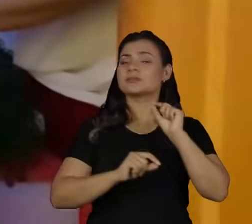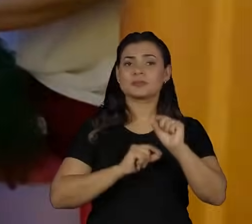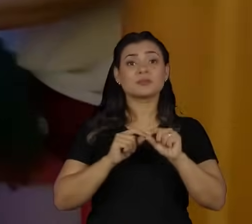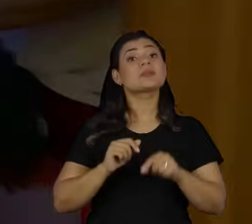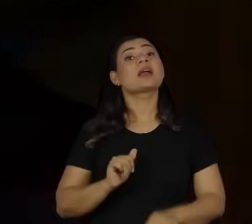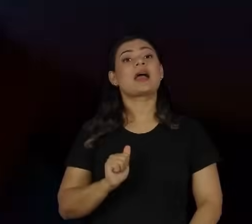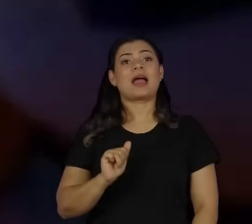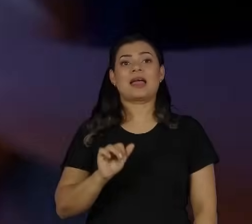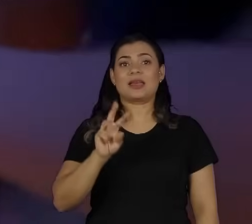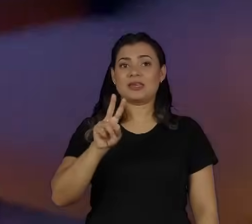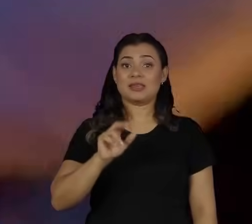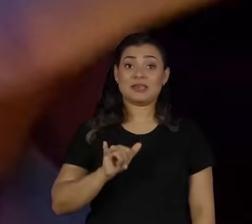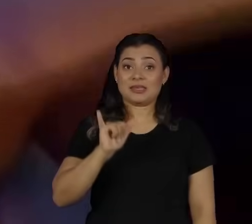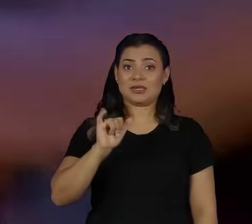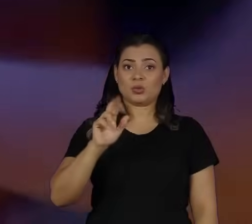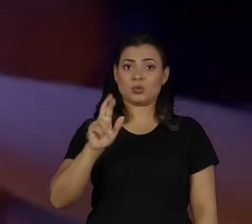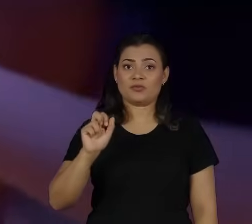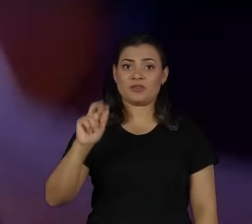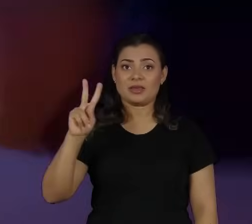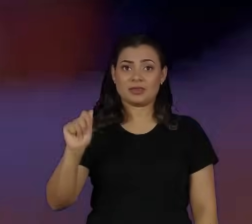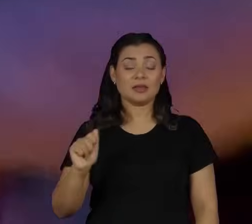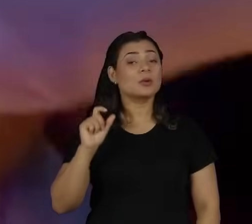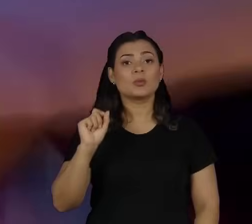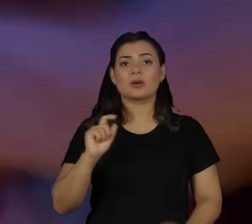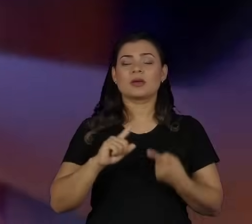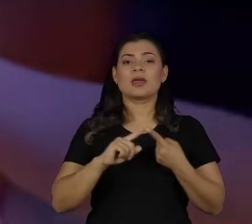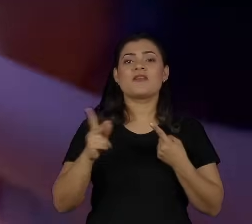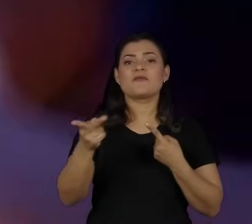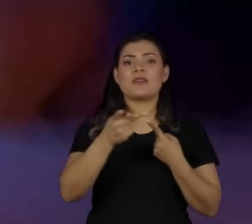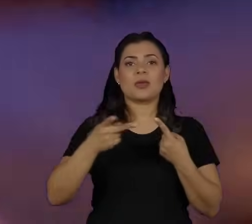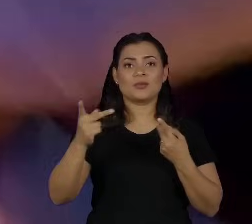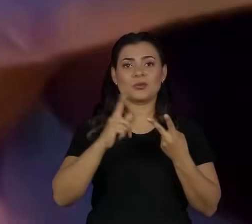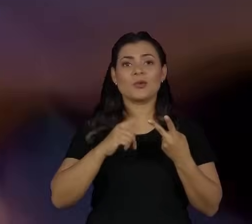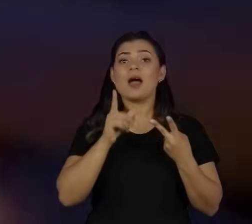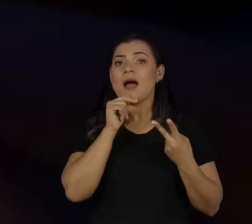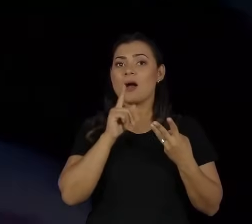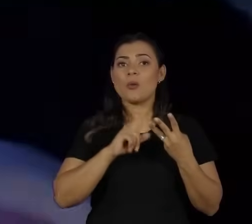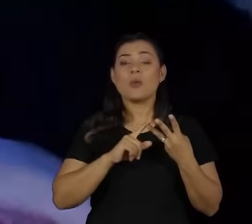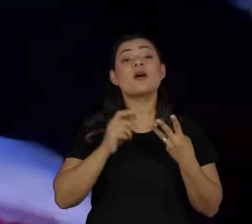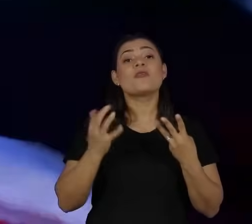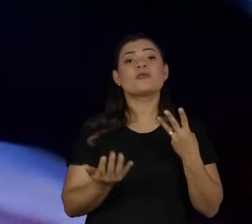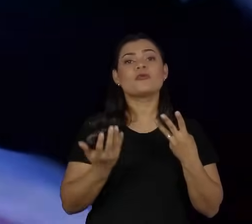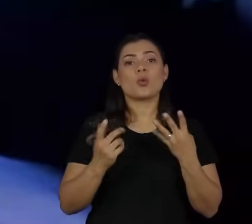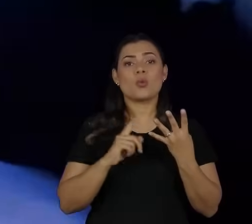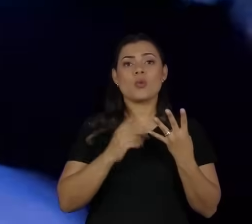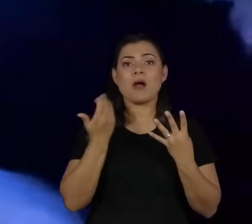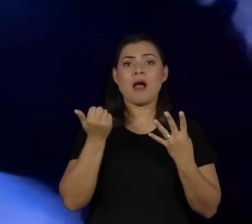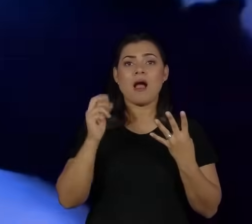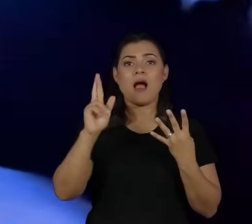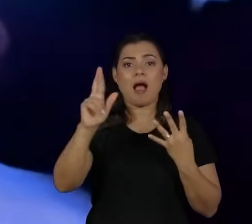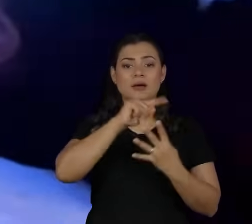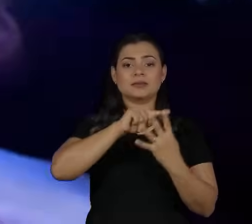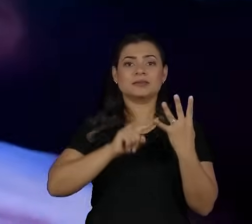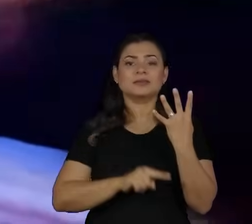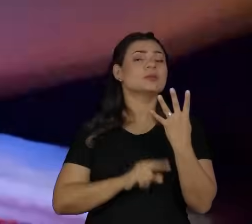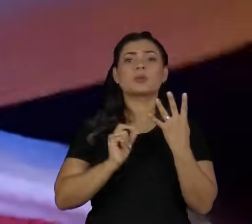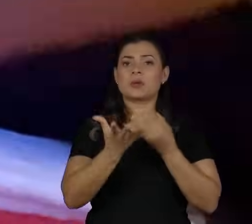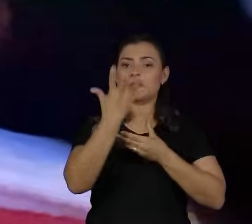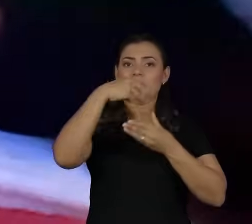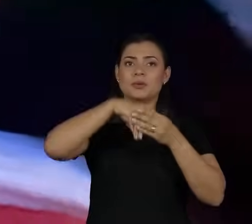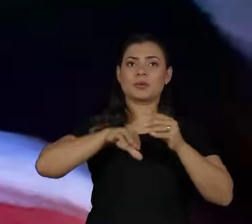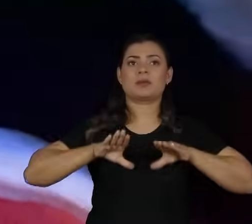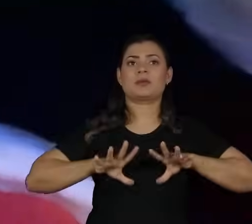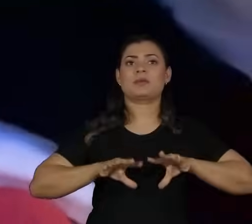dos 5 elementos, que é terra, água, fogo, ar, e a pessoa, o éter, a alma, que vai ser massageada. E